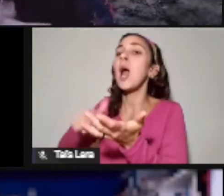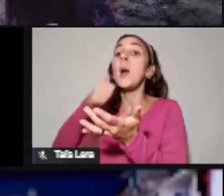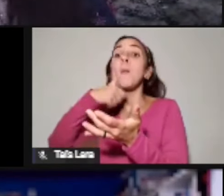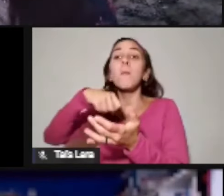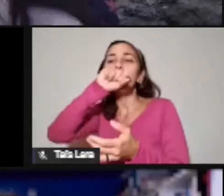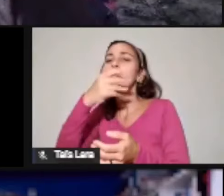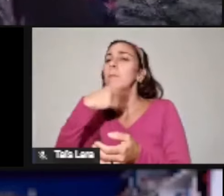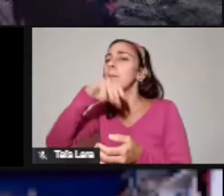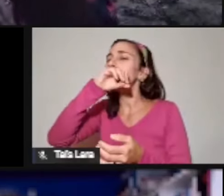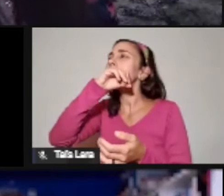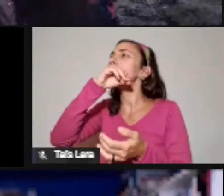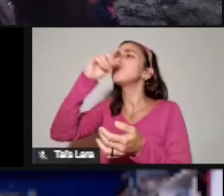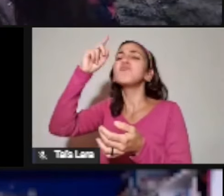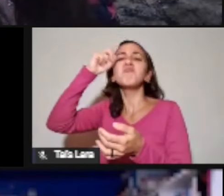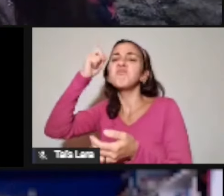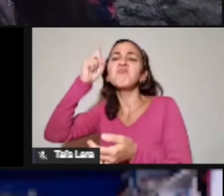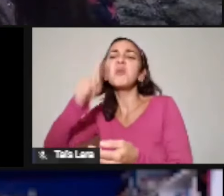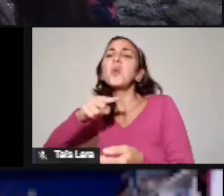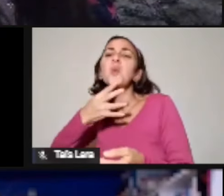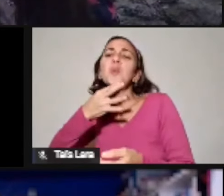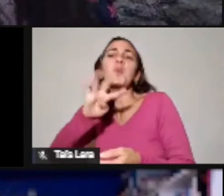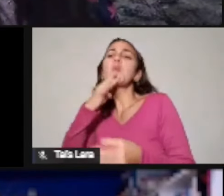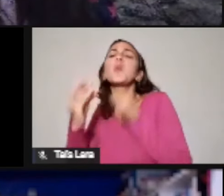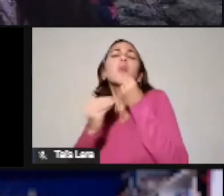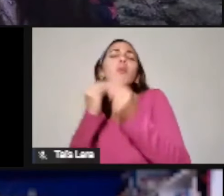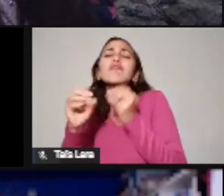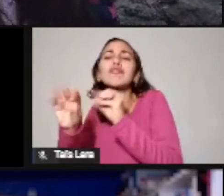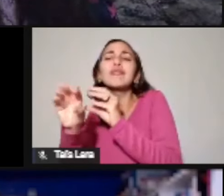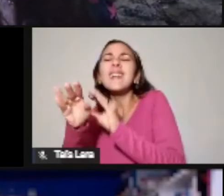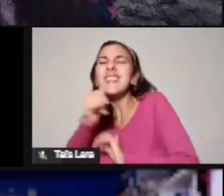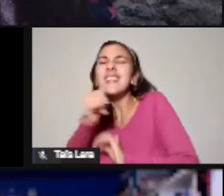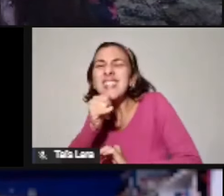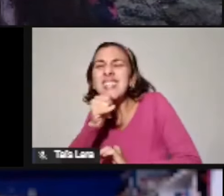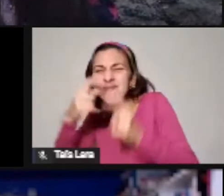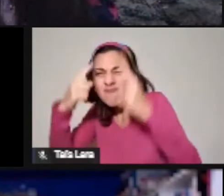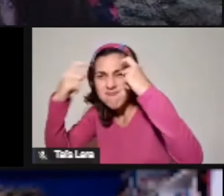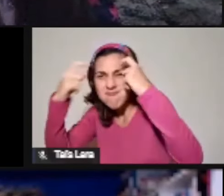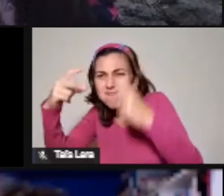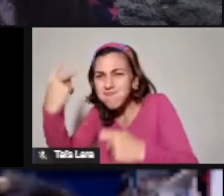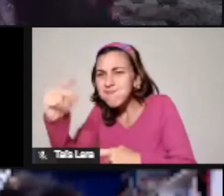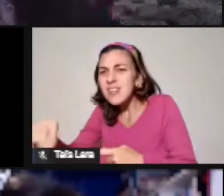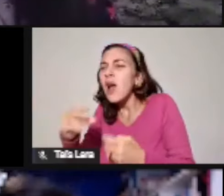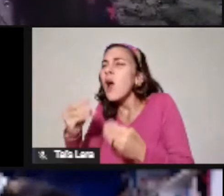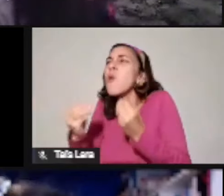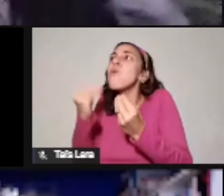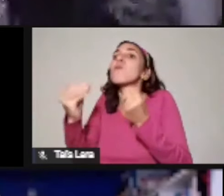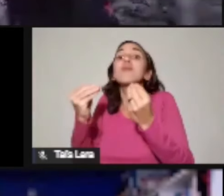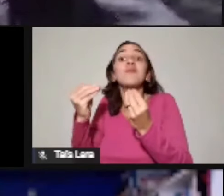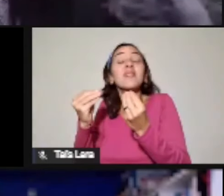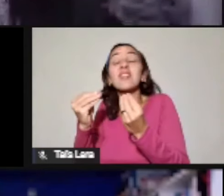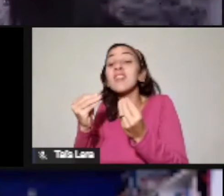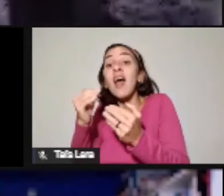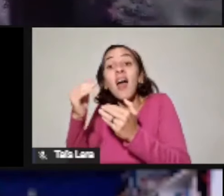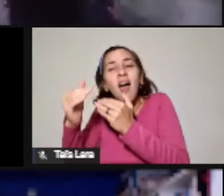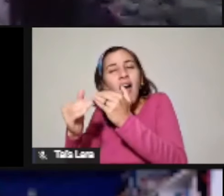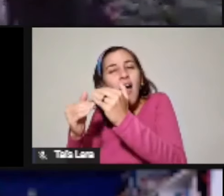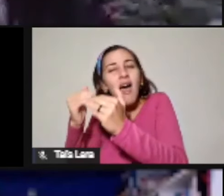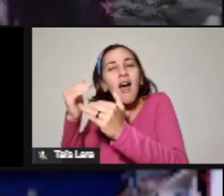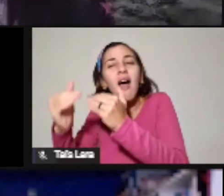foram testando. E depois de 1 ano e meio, mais ou menos, Fafá, era muito lindo ver essa mãe contando para